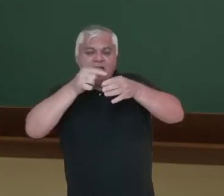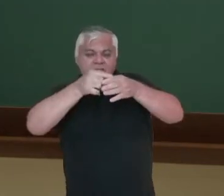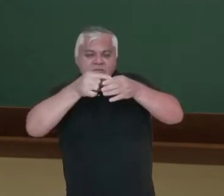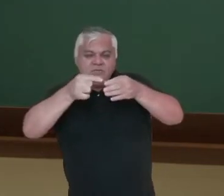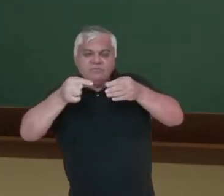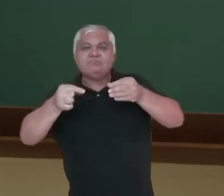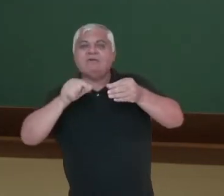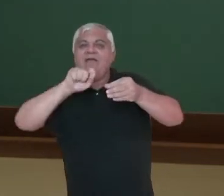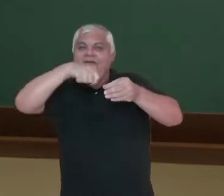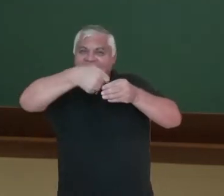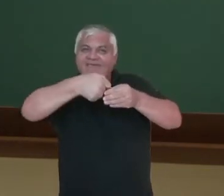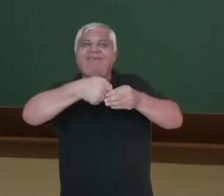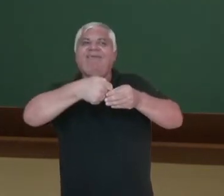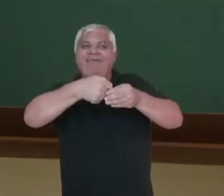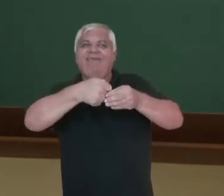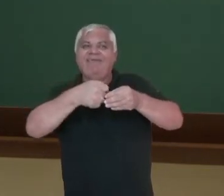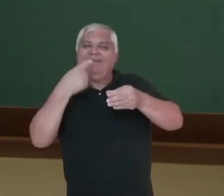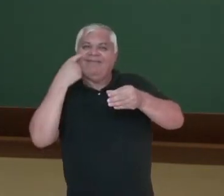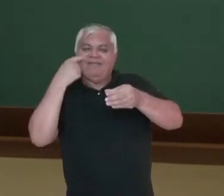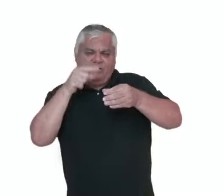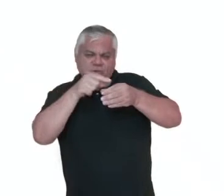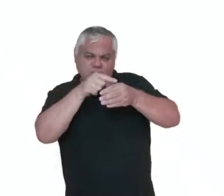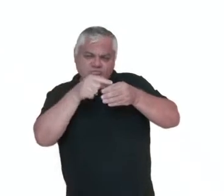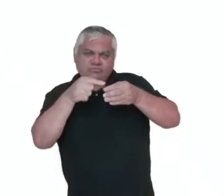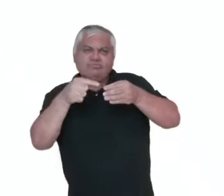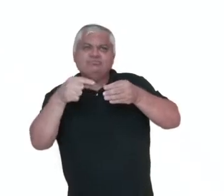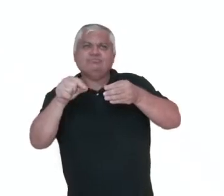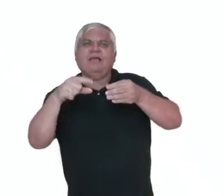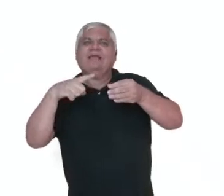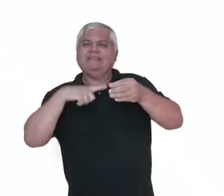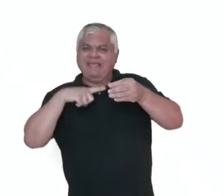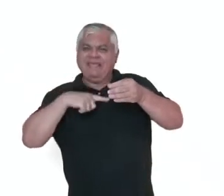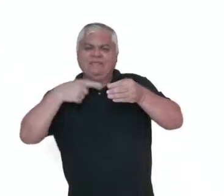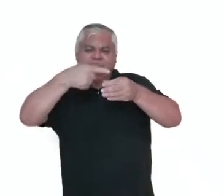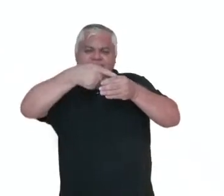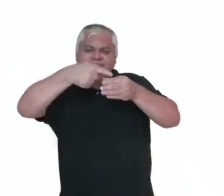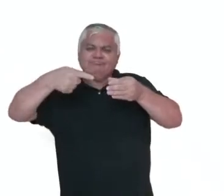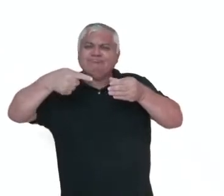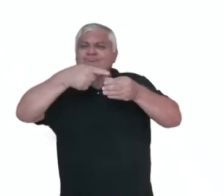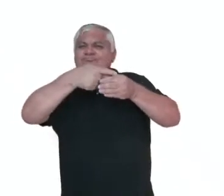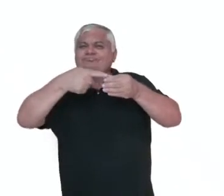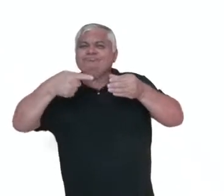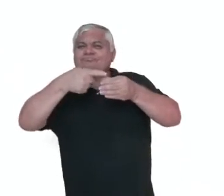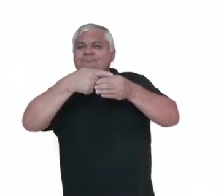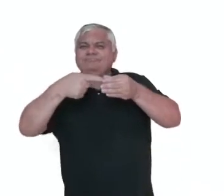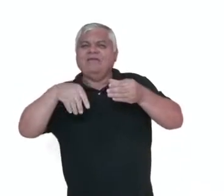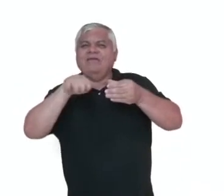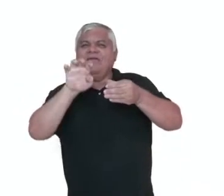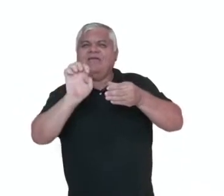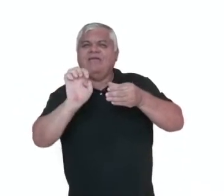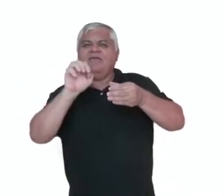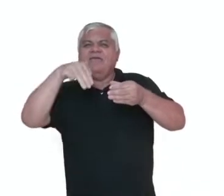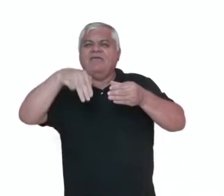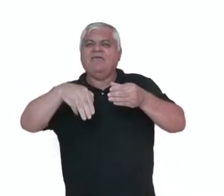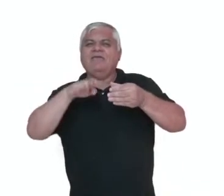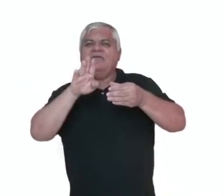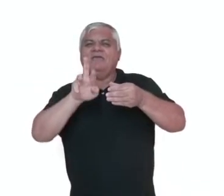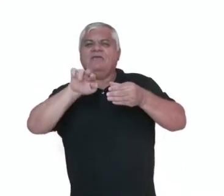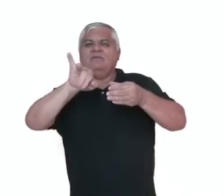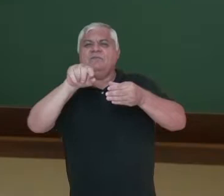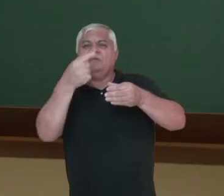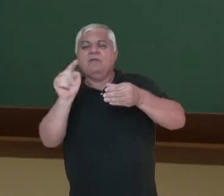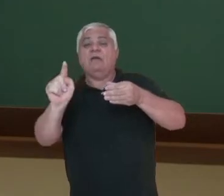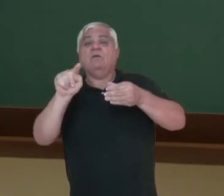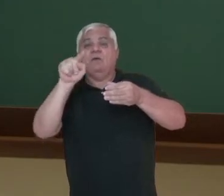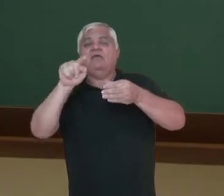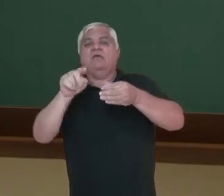o embrião. Aqui na imagem não está muito claro, mas é o filetinho aqui no central, que é o embrião que vai dar origem a uma nova planta,